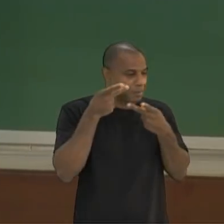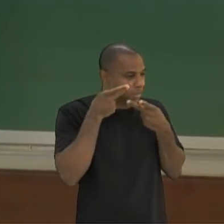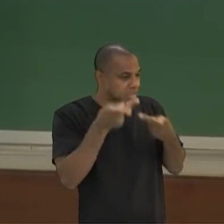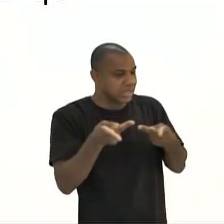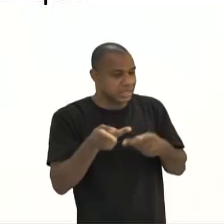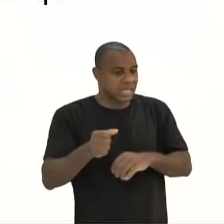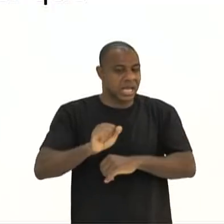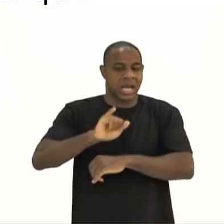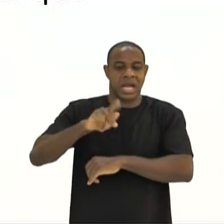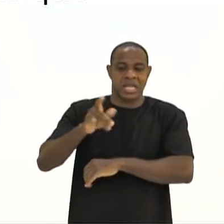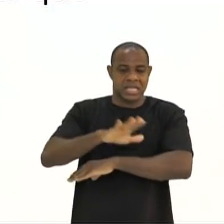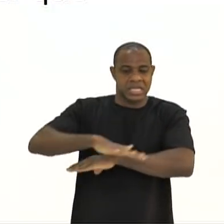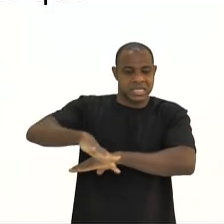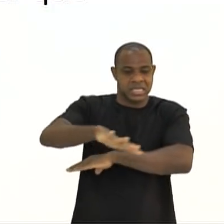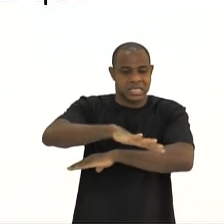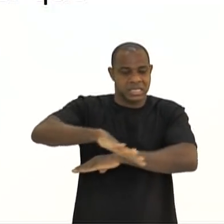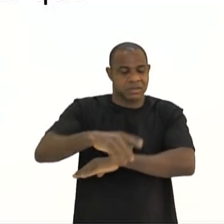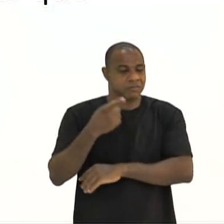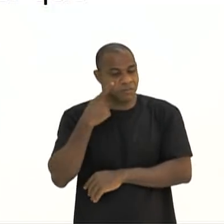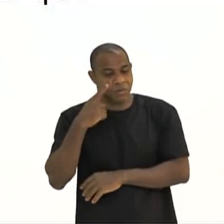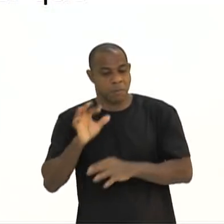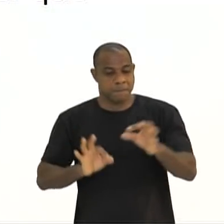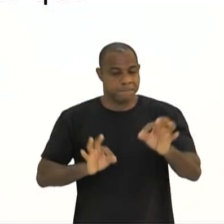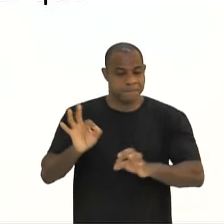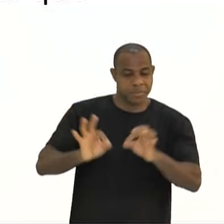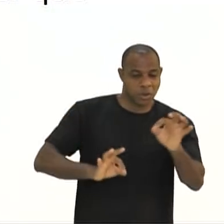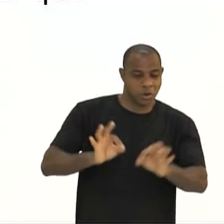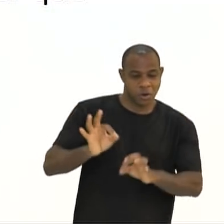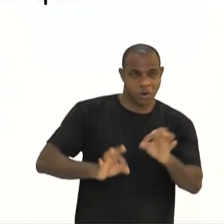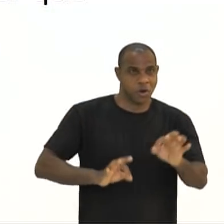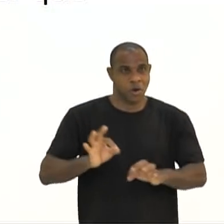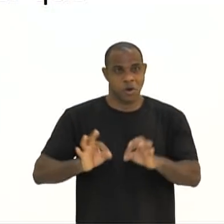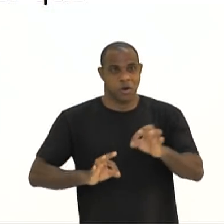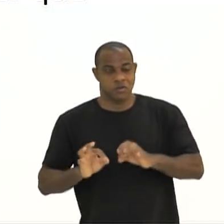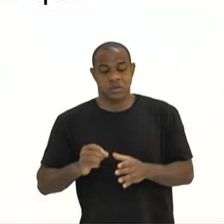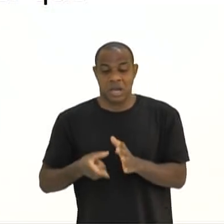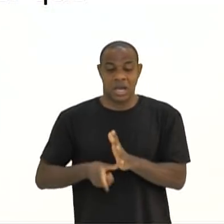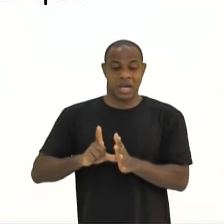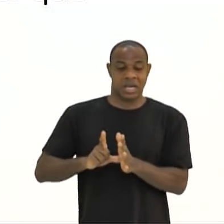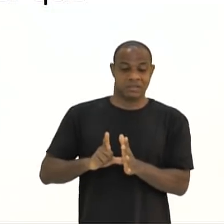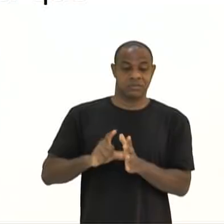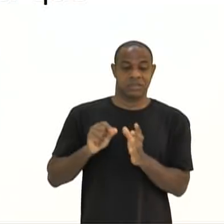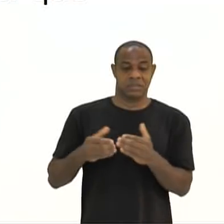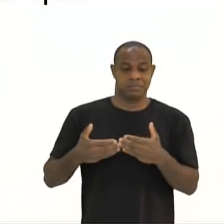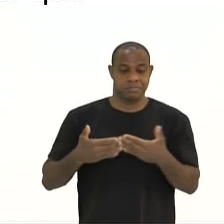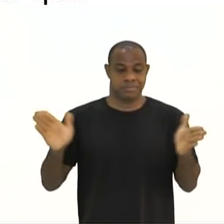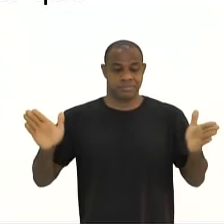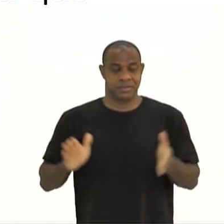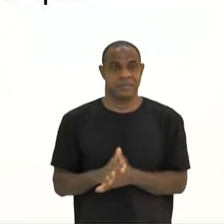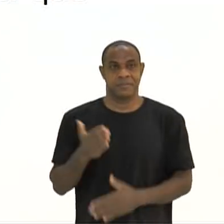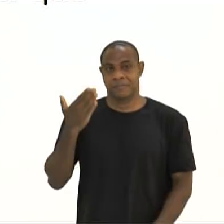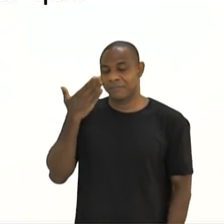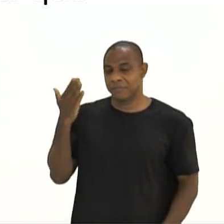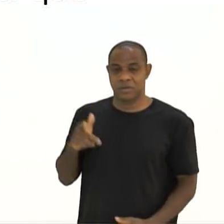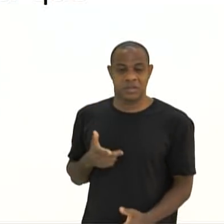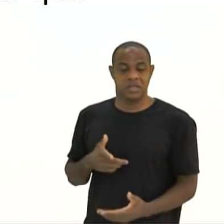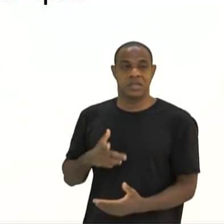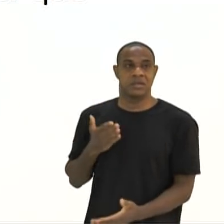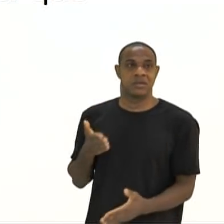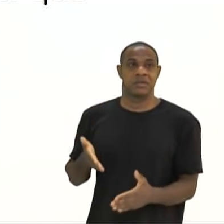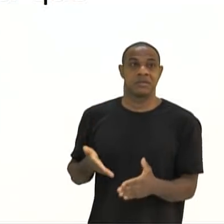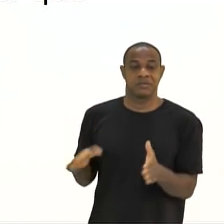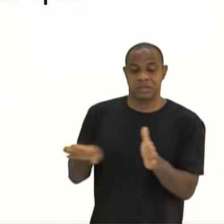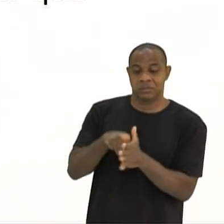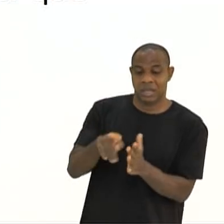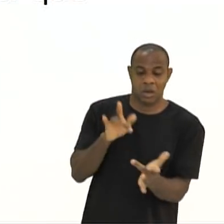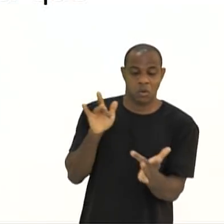ilha, onde poderão avaliar o projeto antes deste ser inaugurado. Chegando lá, o contato com os funcionários